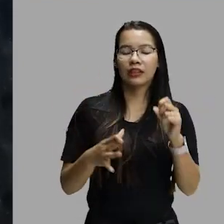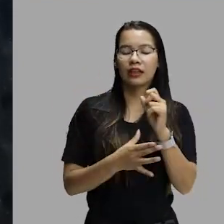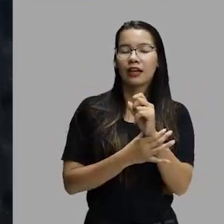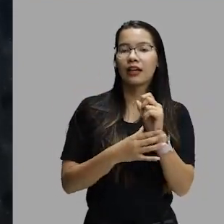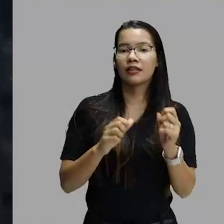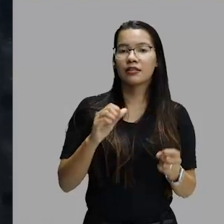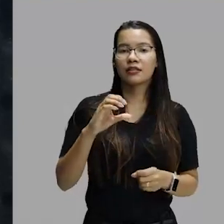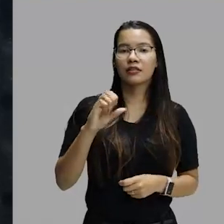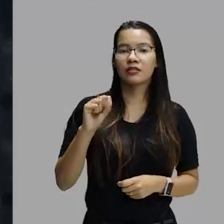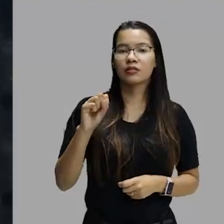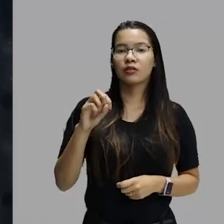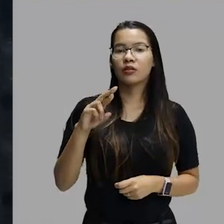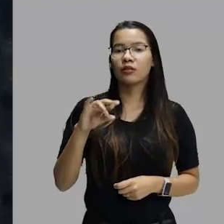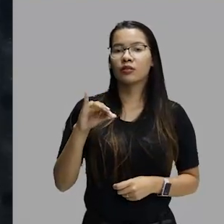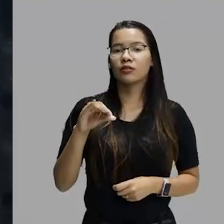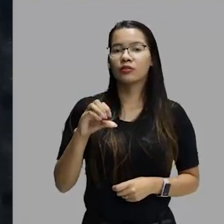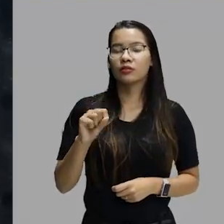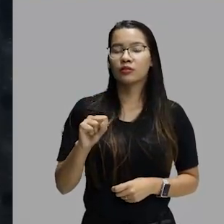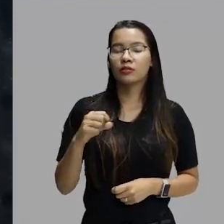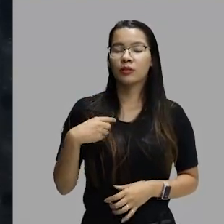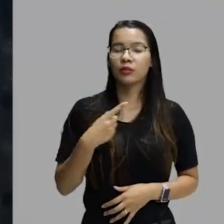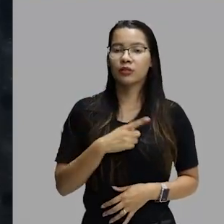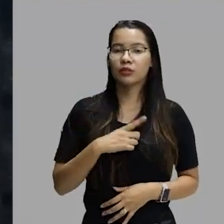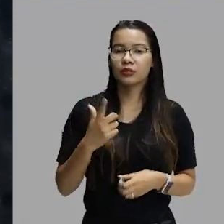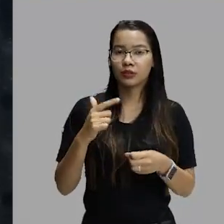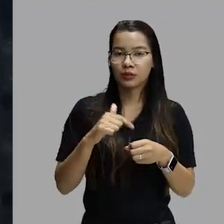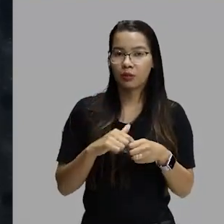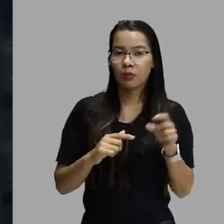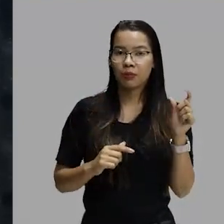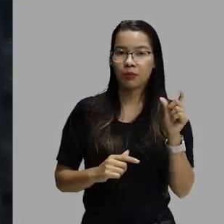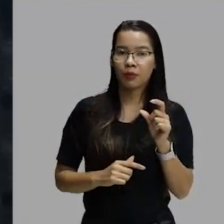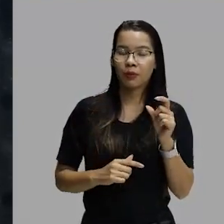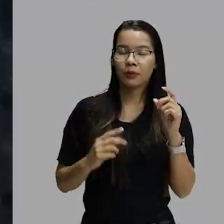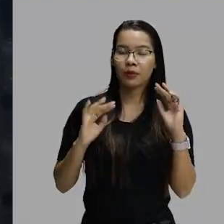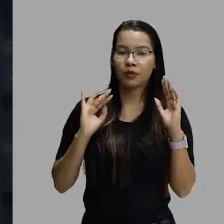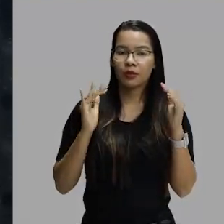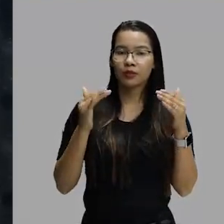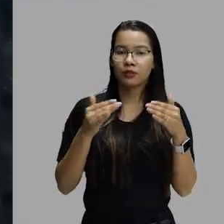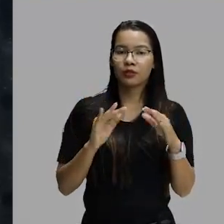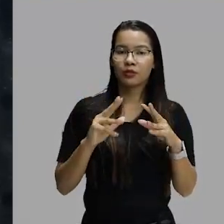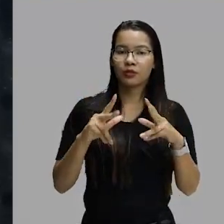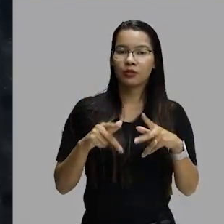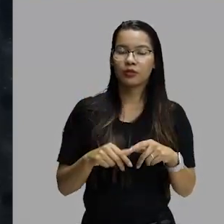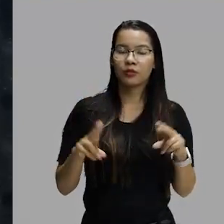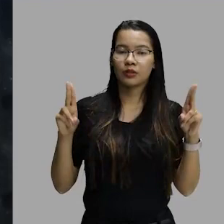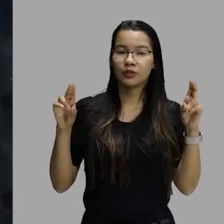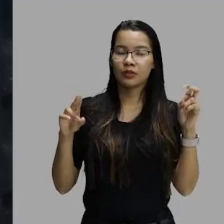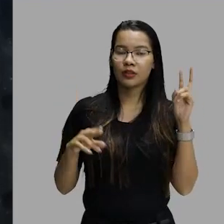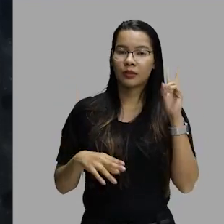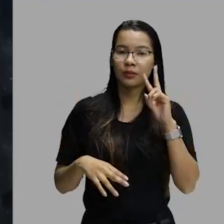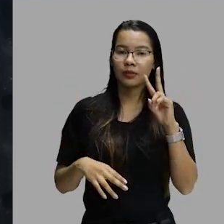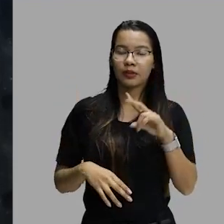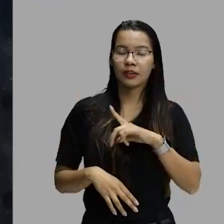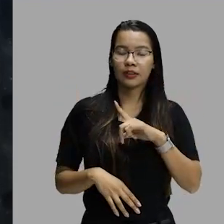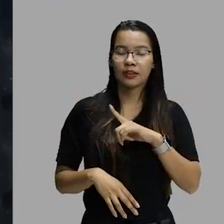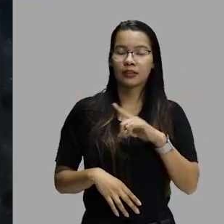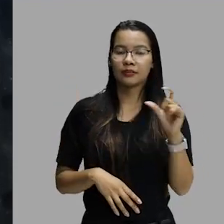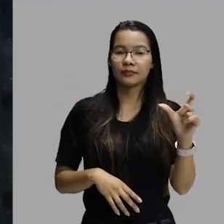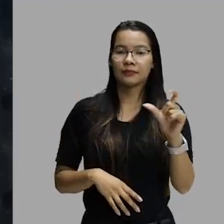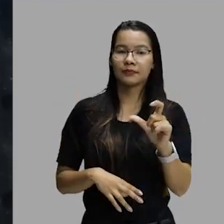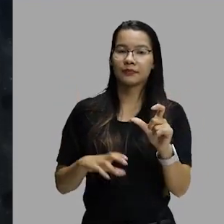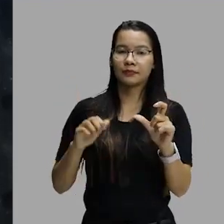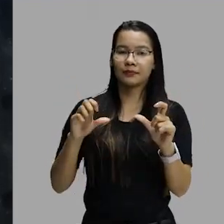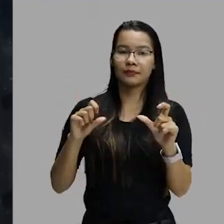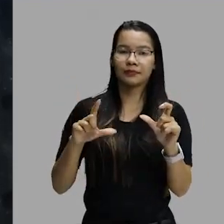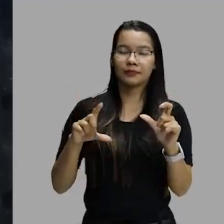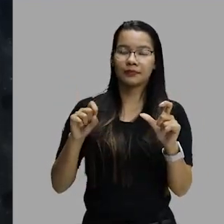intere de todo o assunto, lembrando que as classes gramaticais existem e têm uma função específica dentro